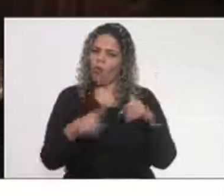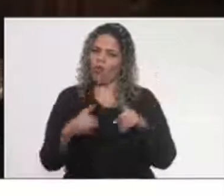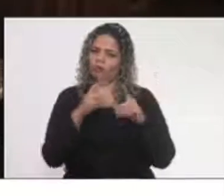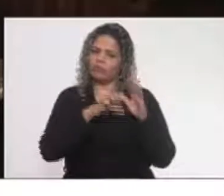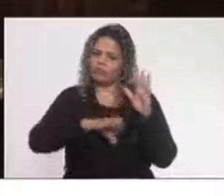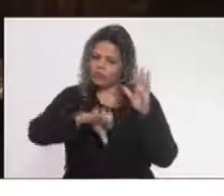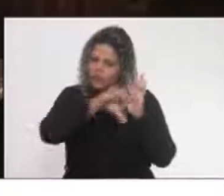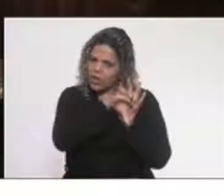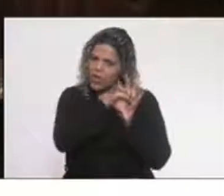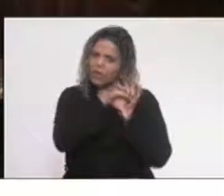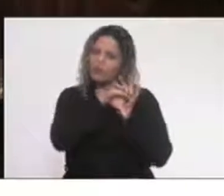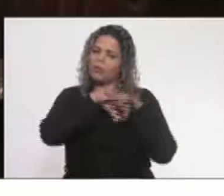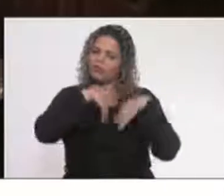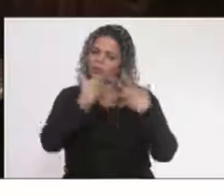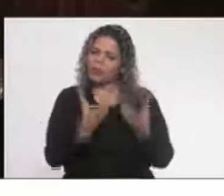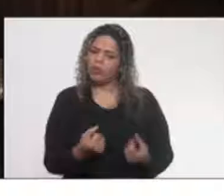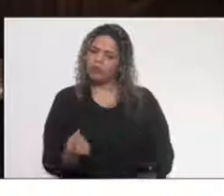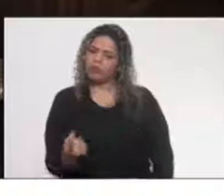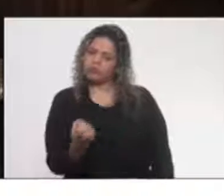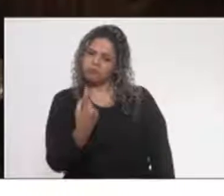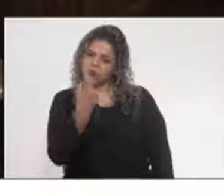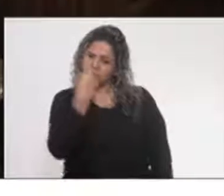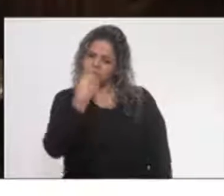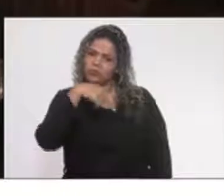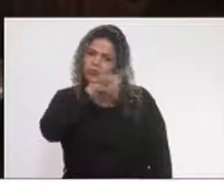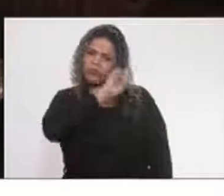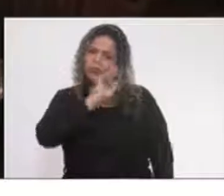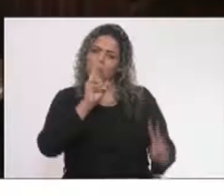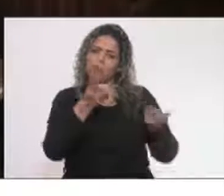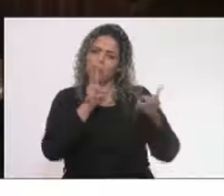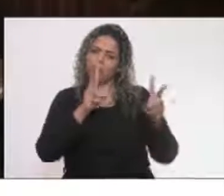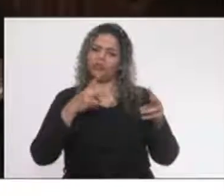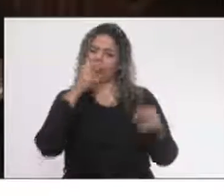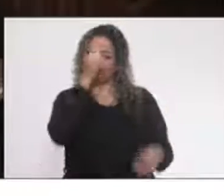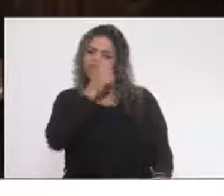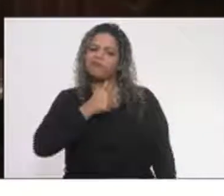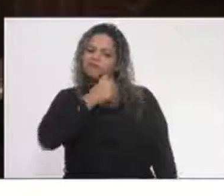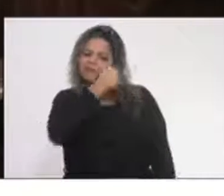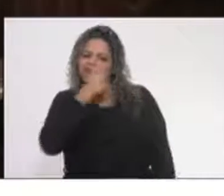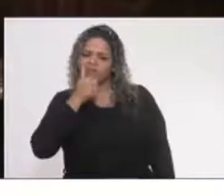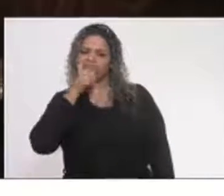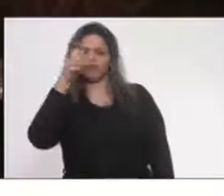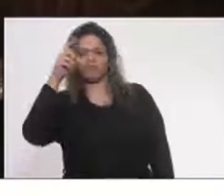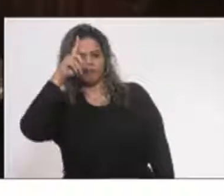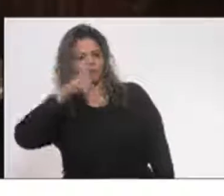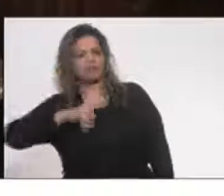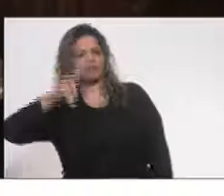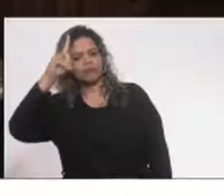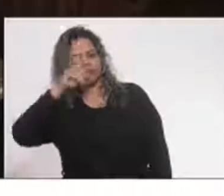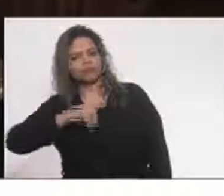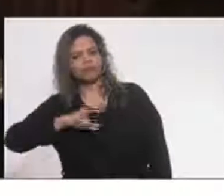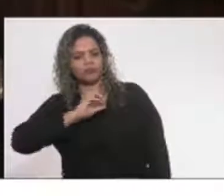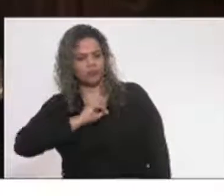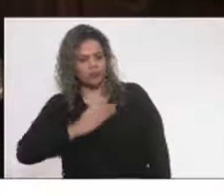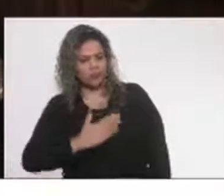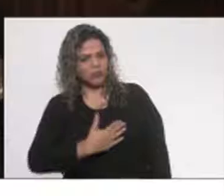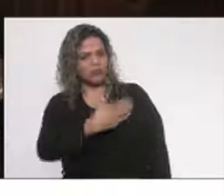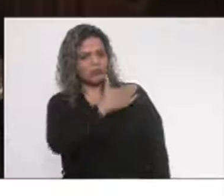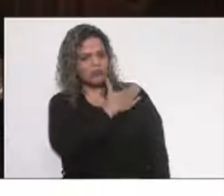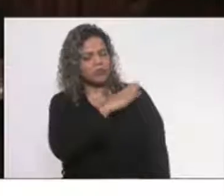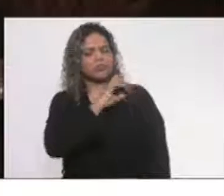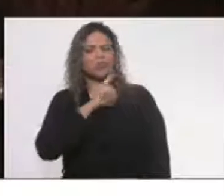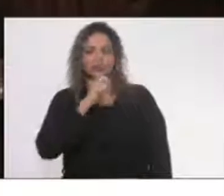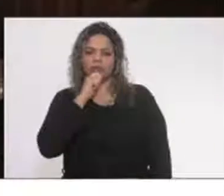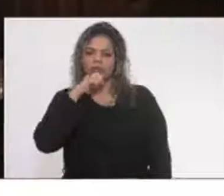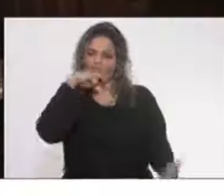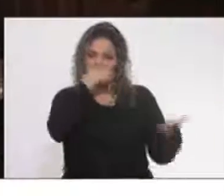criminalidade apostando unicamente nesse esforço cotidiano das forças policiais, sem